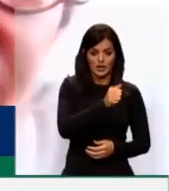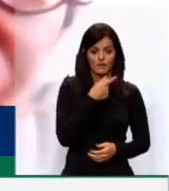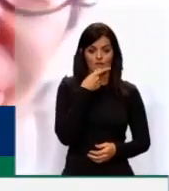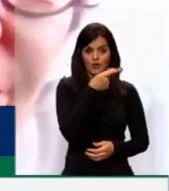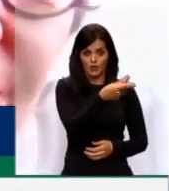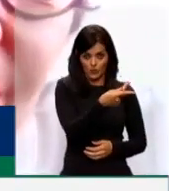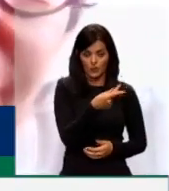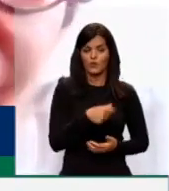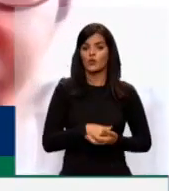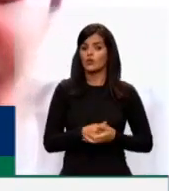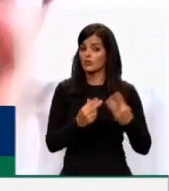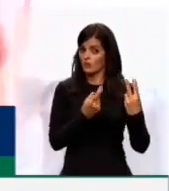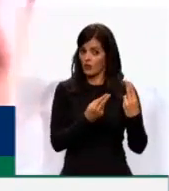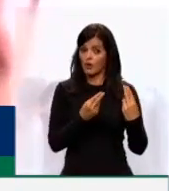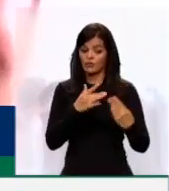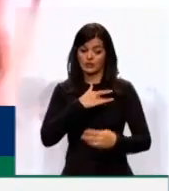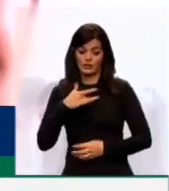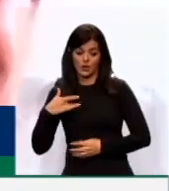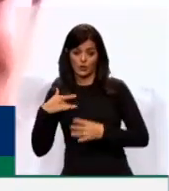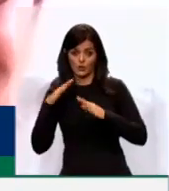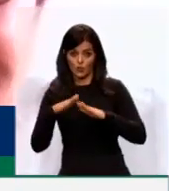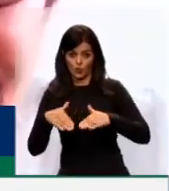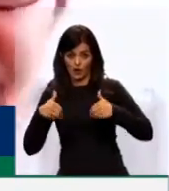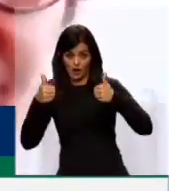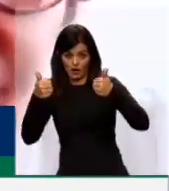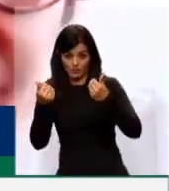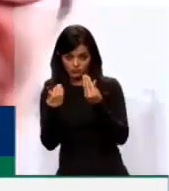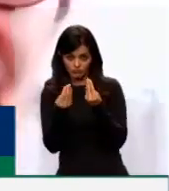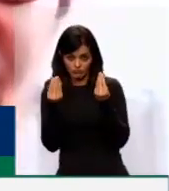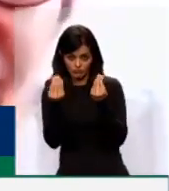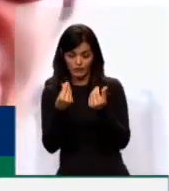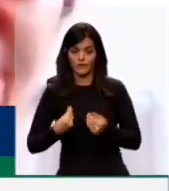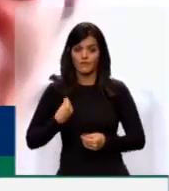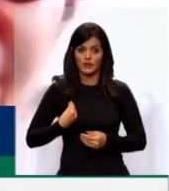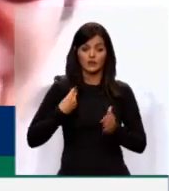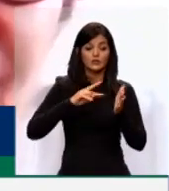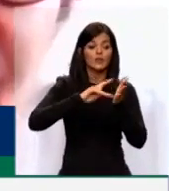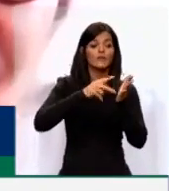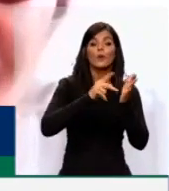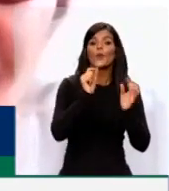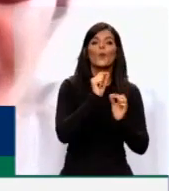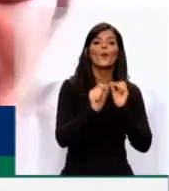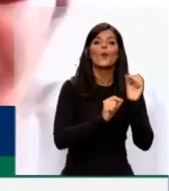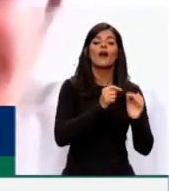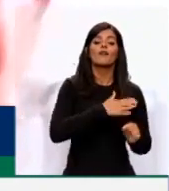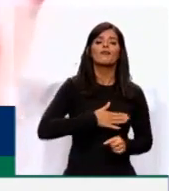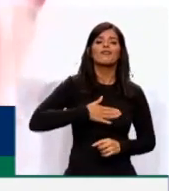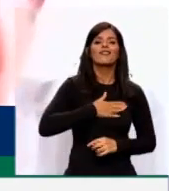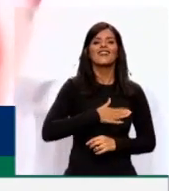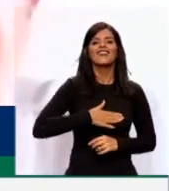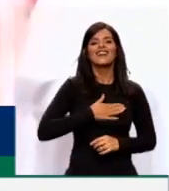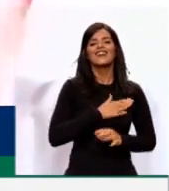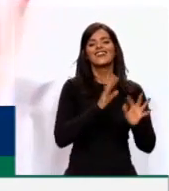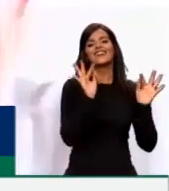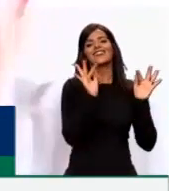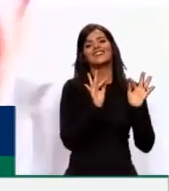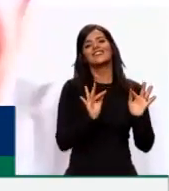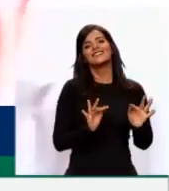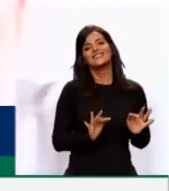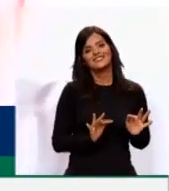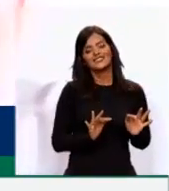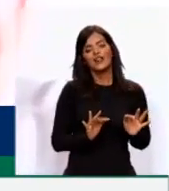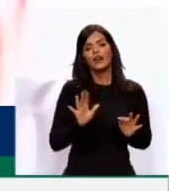a saúde é qualidade de vida e que qualidade de vida significa felicidade, nós vamos ver que temos um racismo